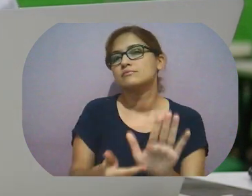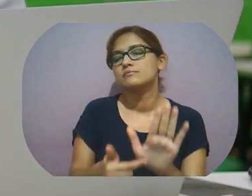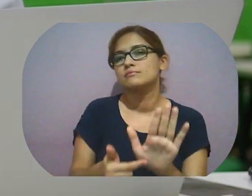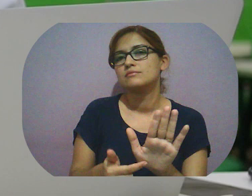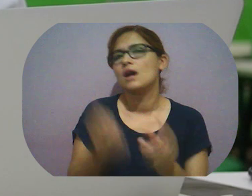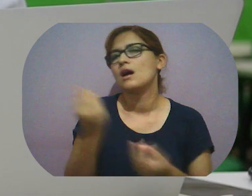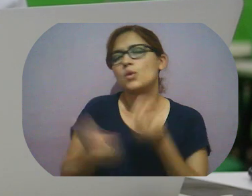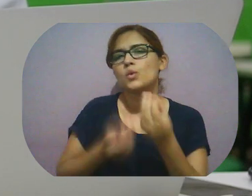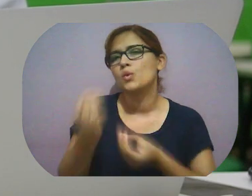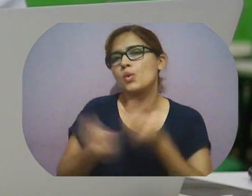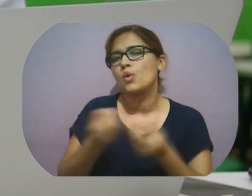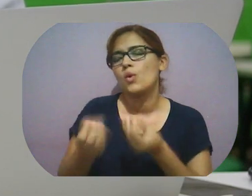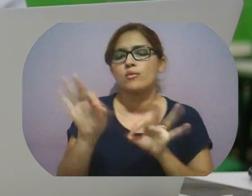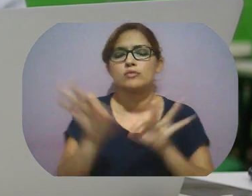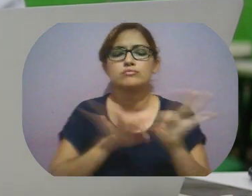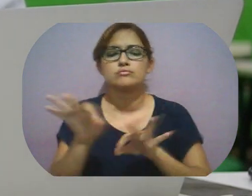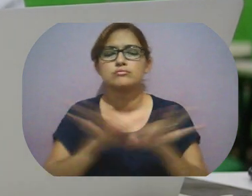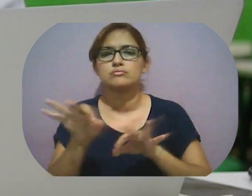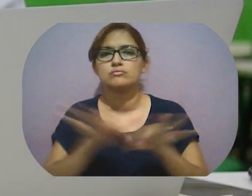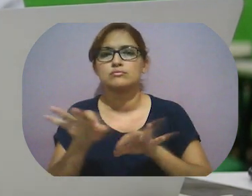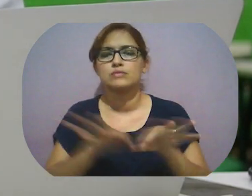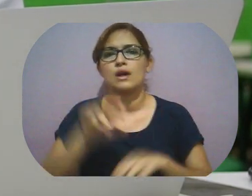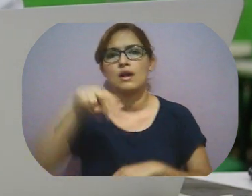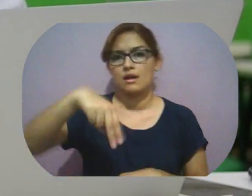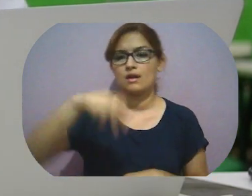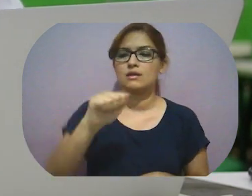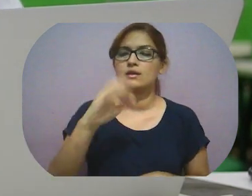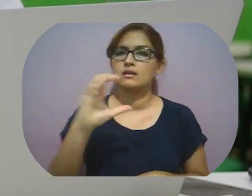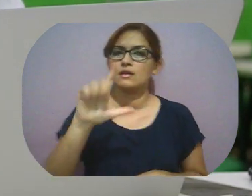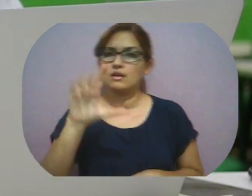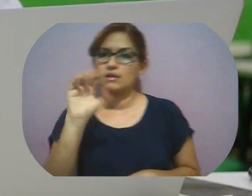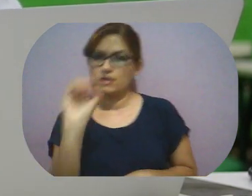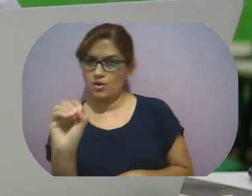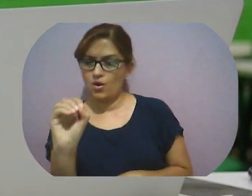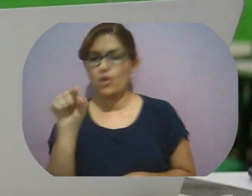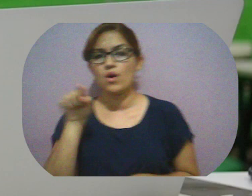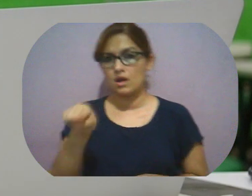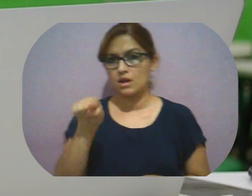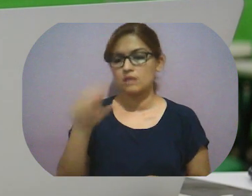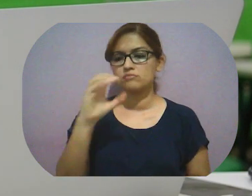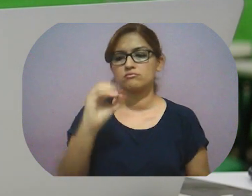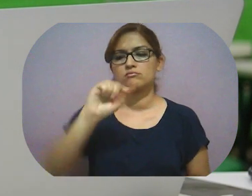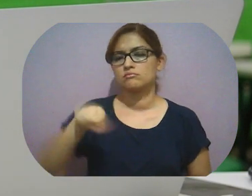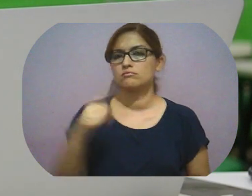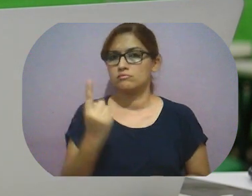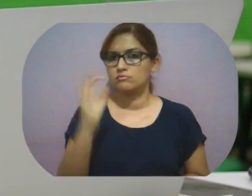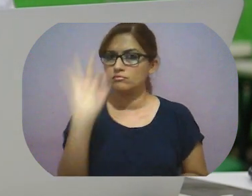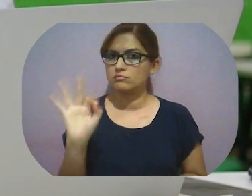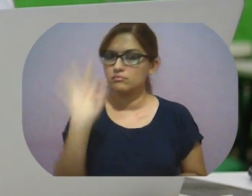apresentar para vocês como é que a gente prepara uma solução de hipoclorito de sódio a